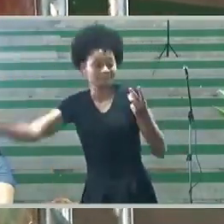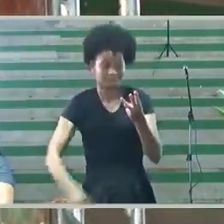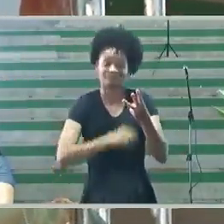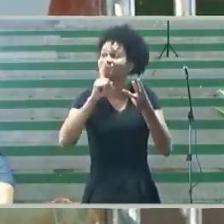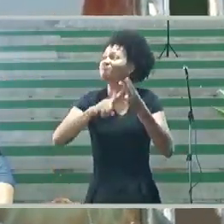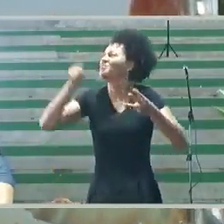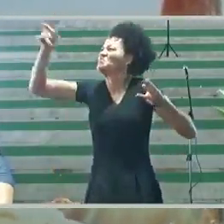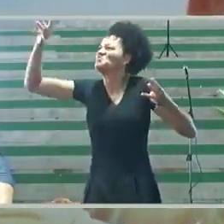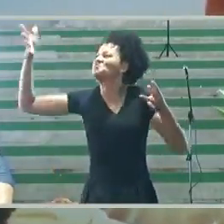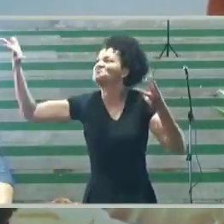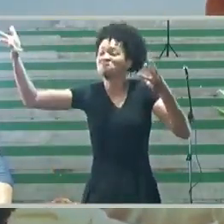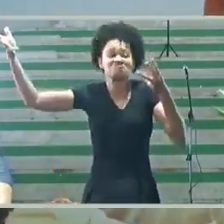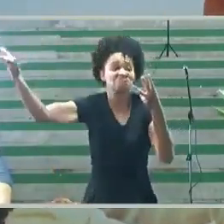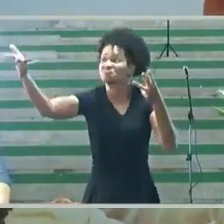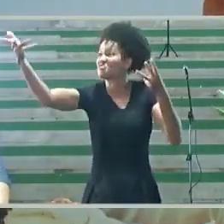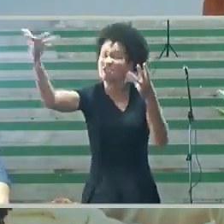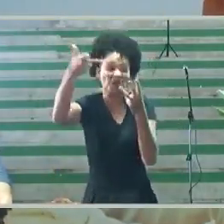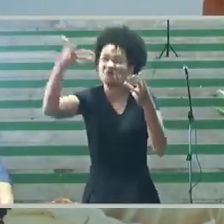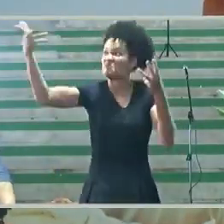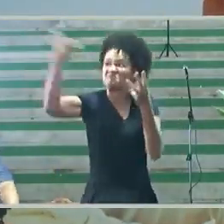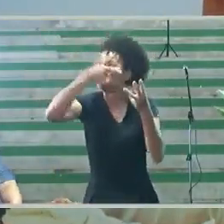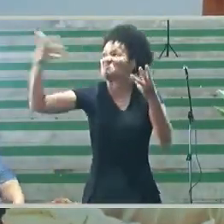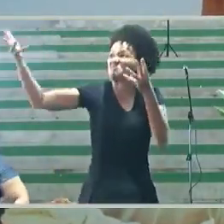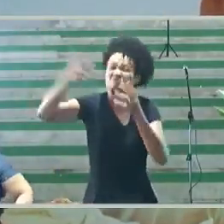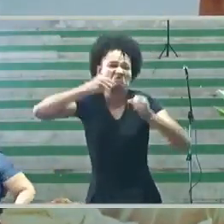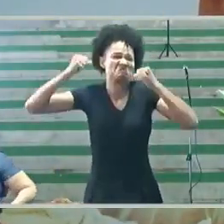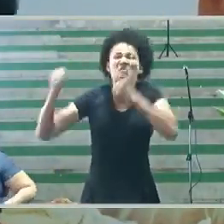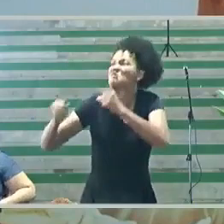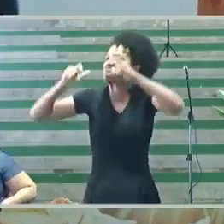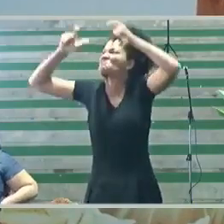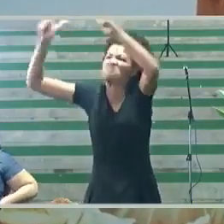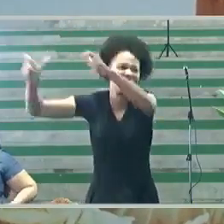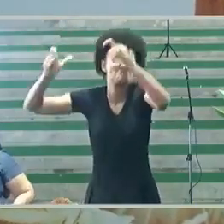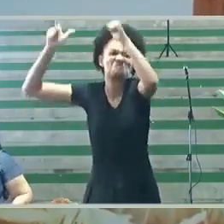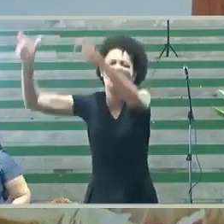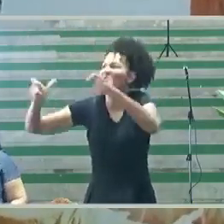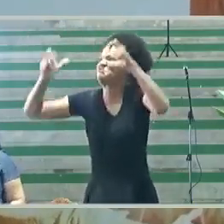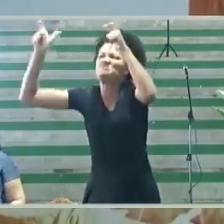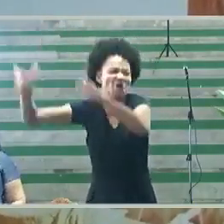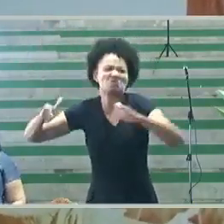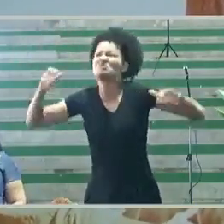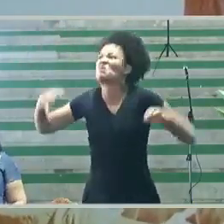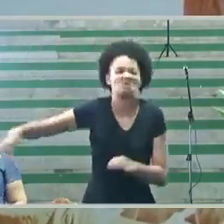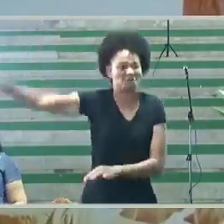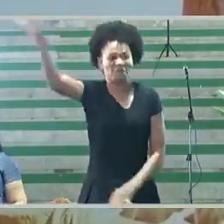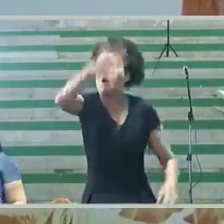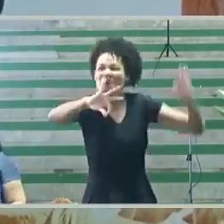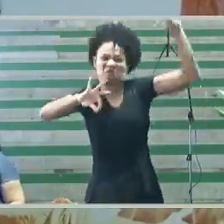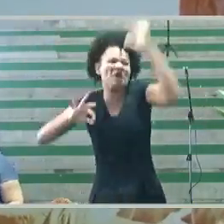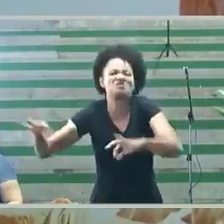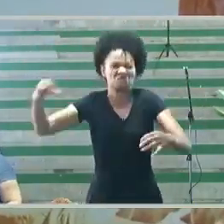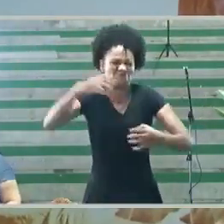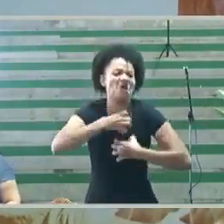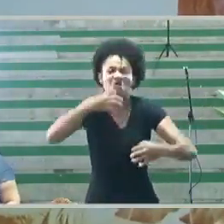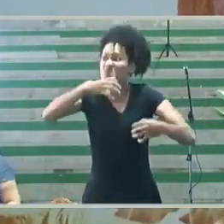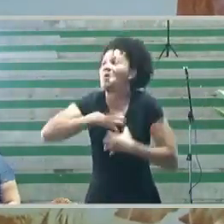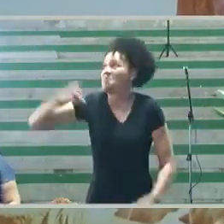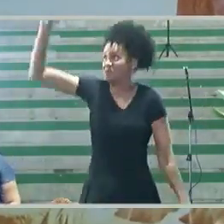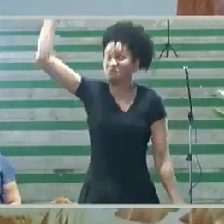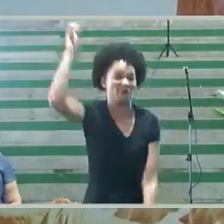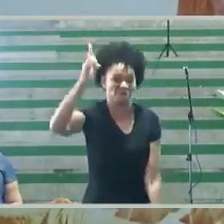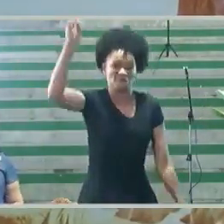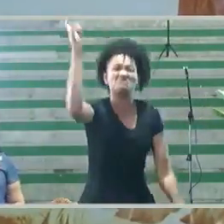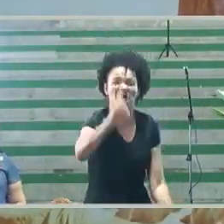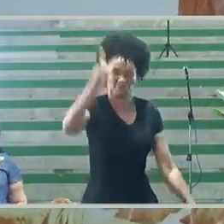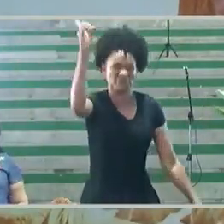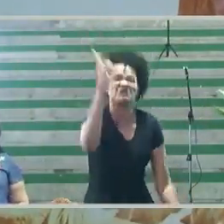é maravilhoso, que Ele é Rei dos Reis e Senhor dos Senhores. Eu sinto Ele aqui,